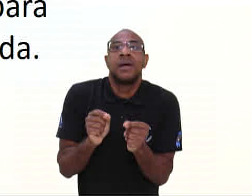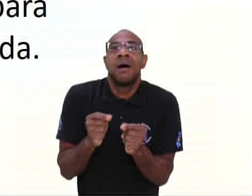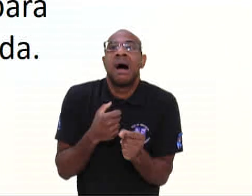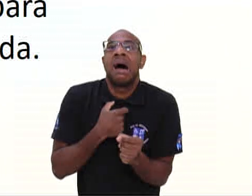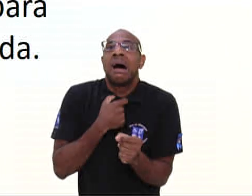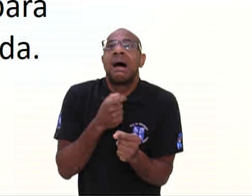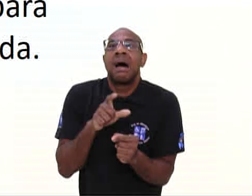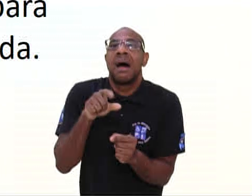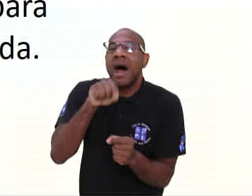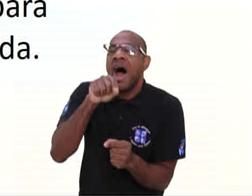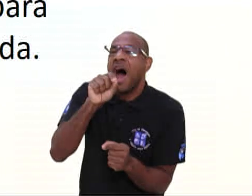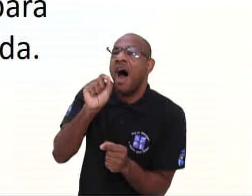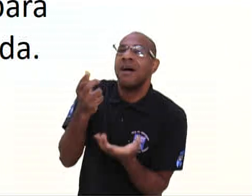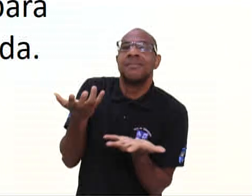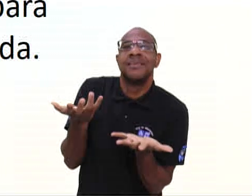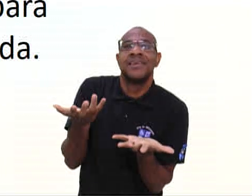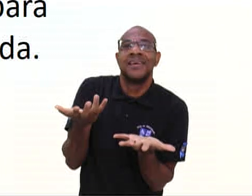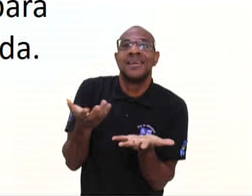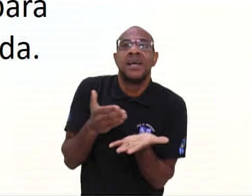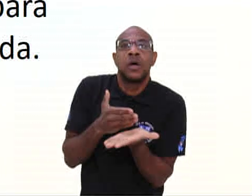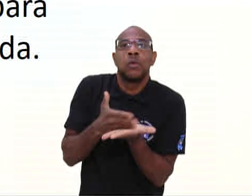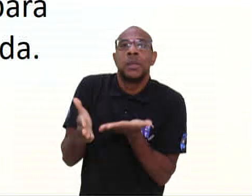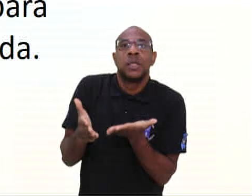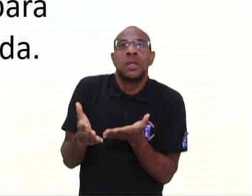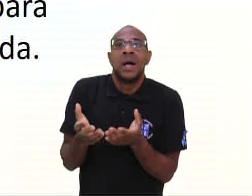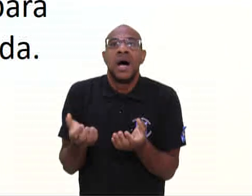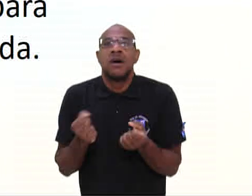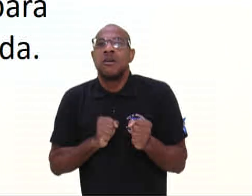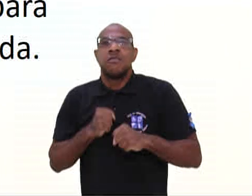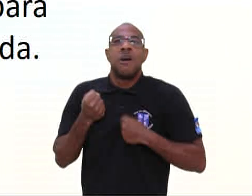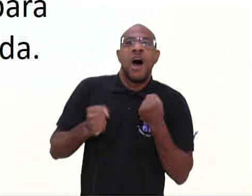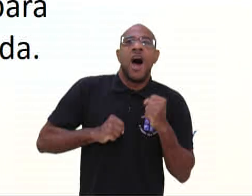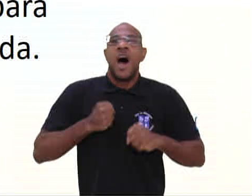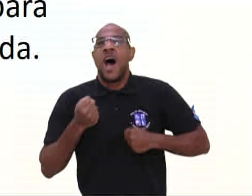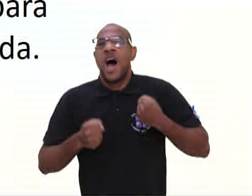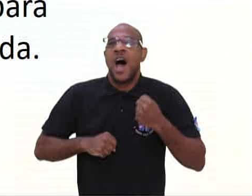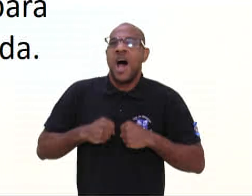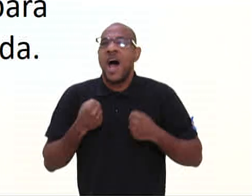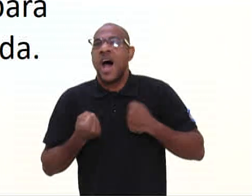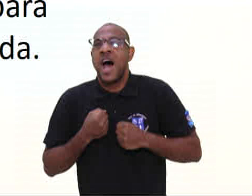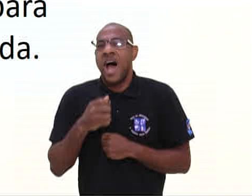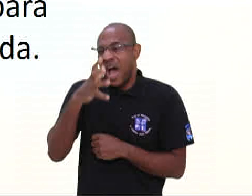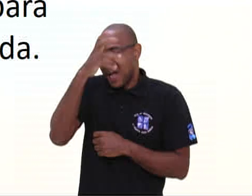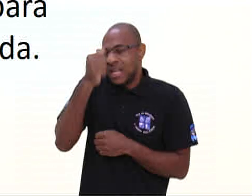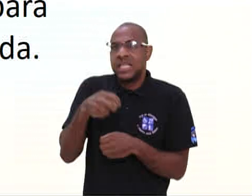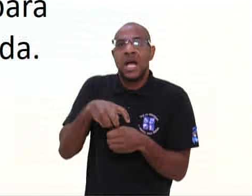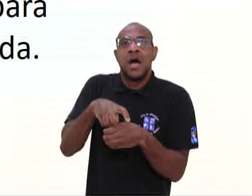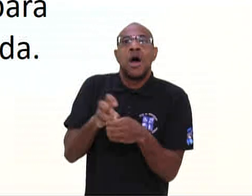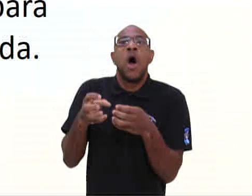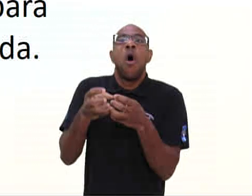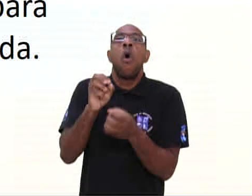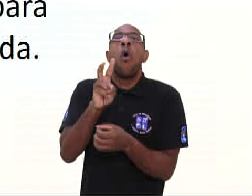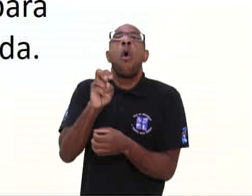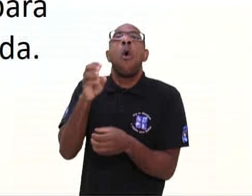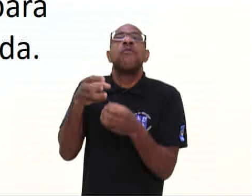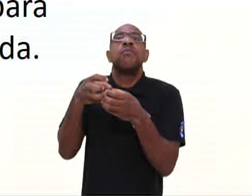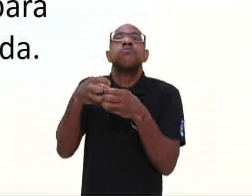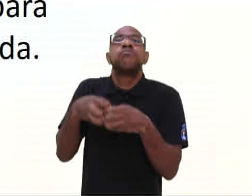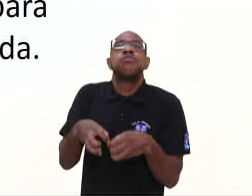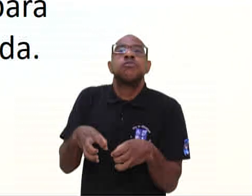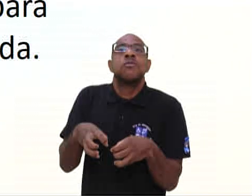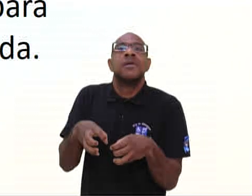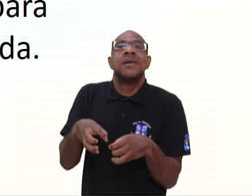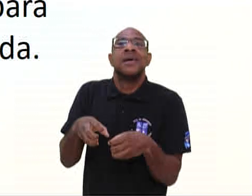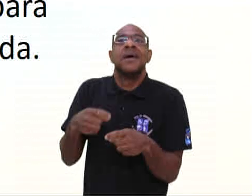que aconteceu. De pura afobação a galinha pôs um ovo, surpreendida, exausta.